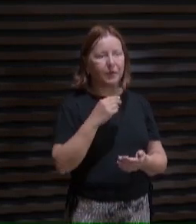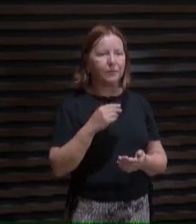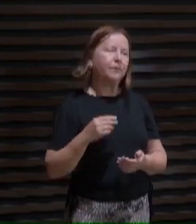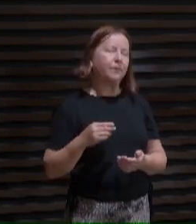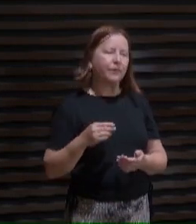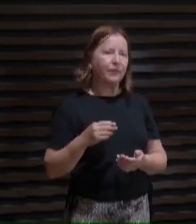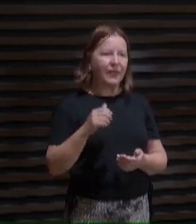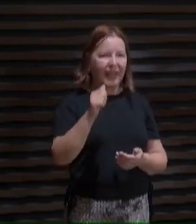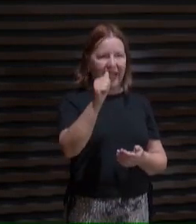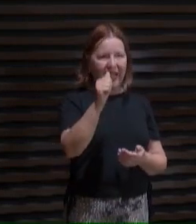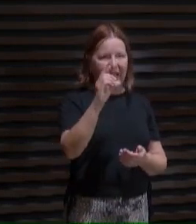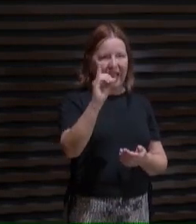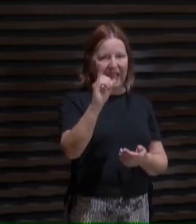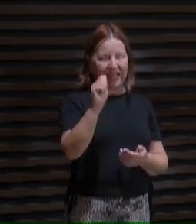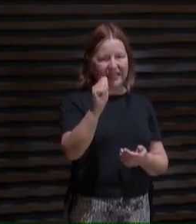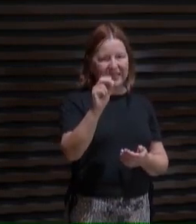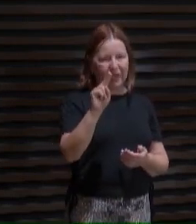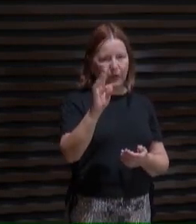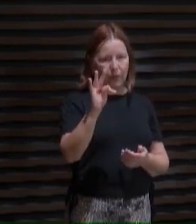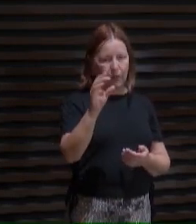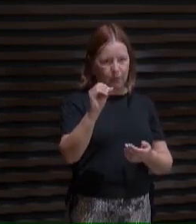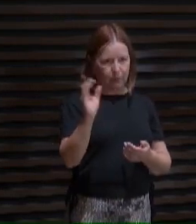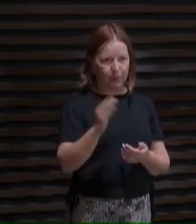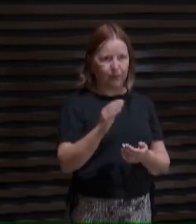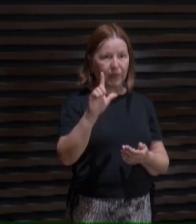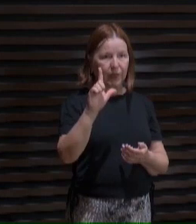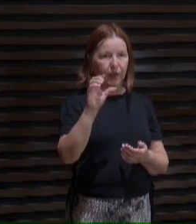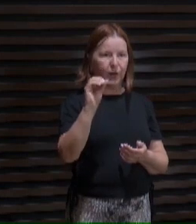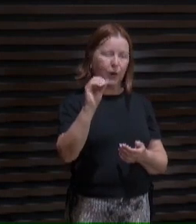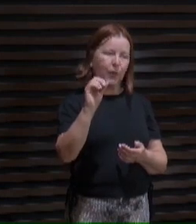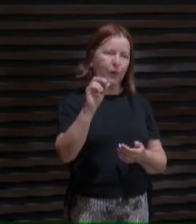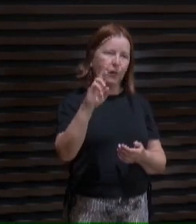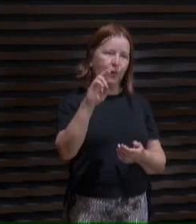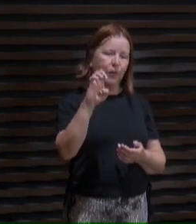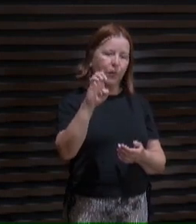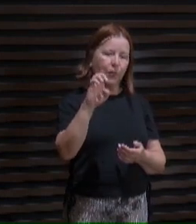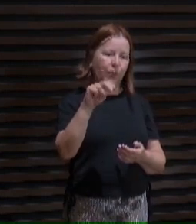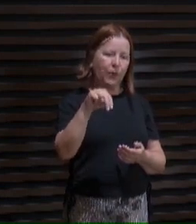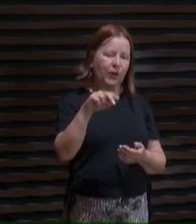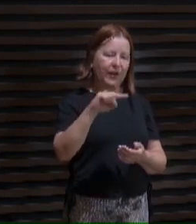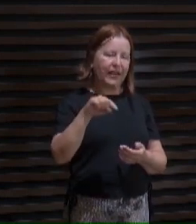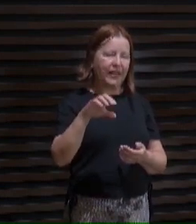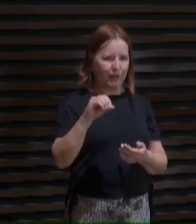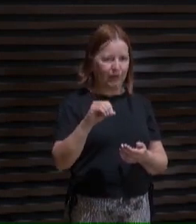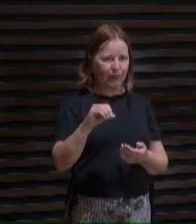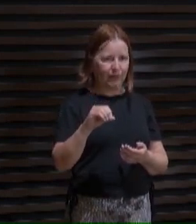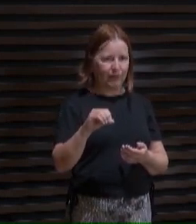Adalto Lourenço, quando esteve aqui nessa igreja, ele contou a